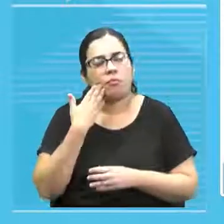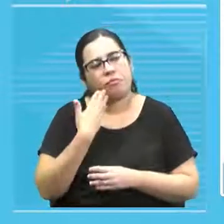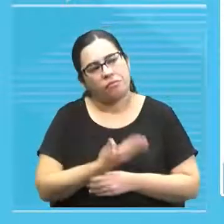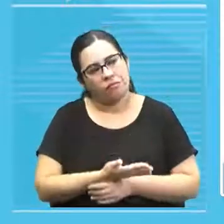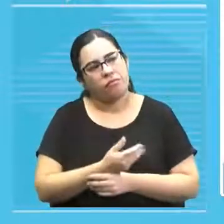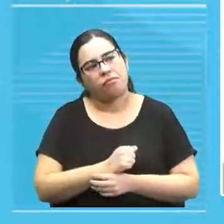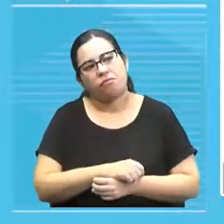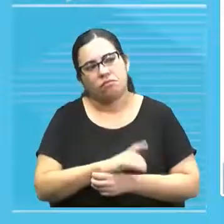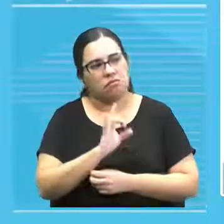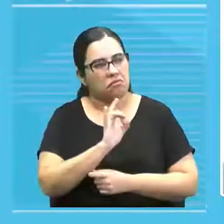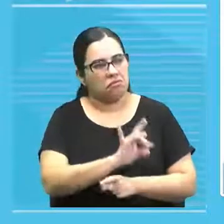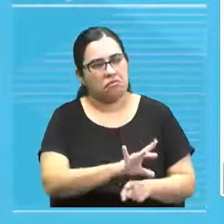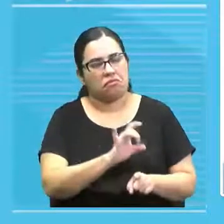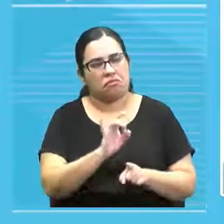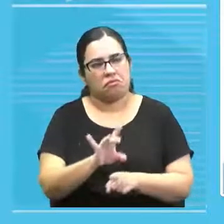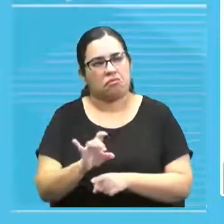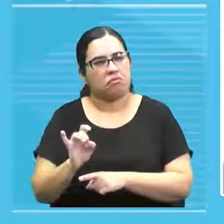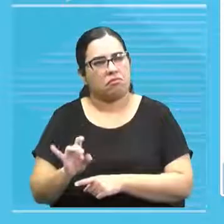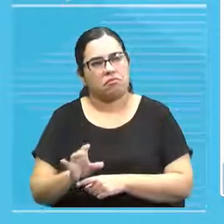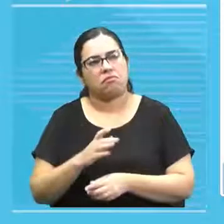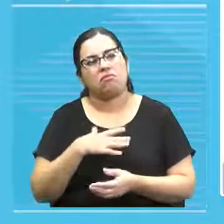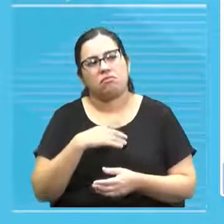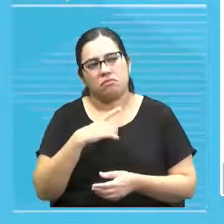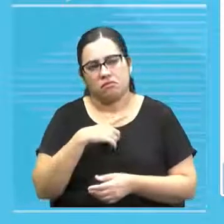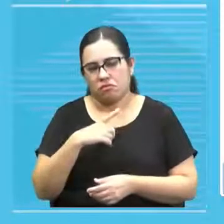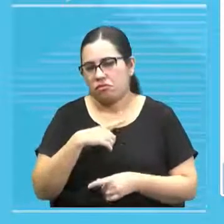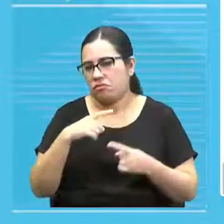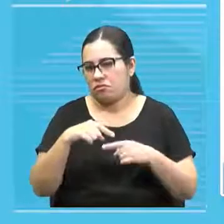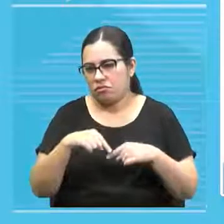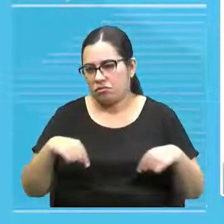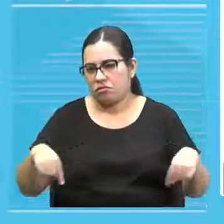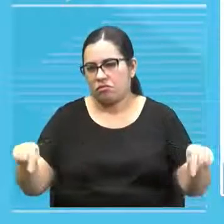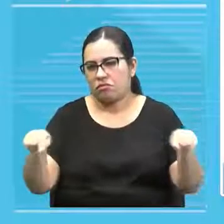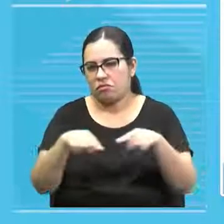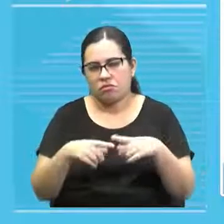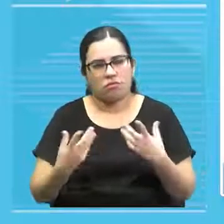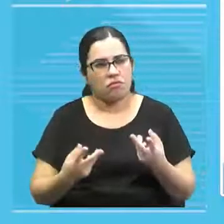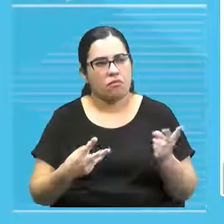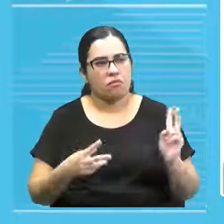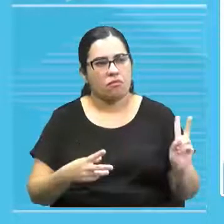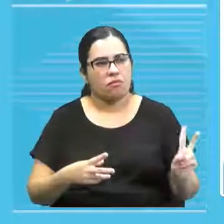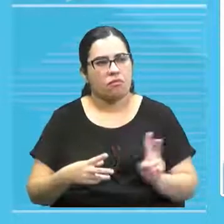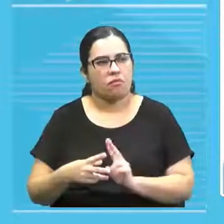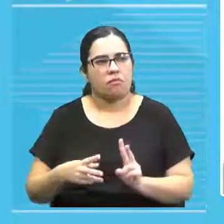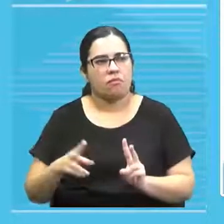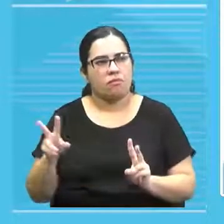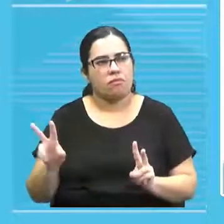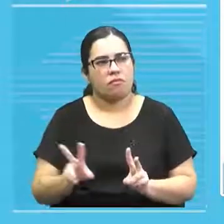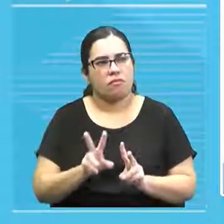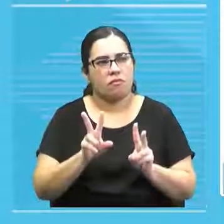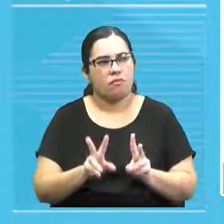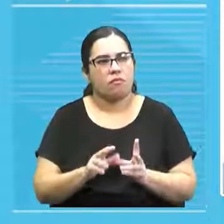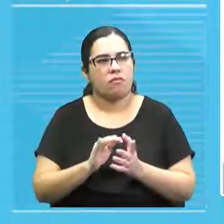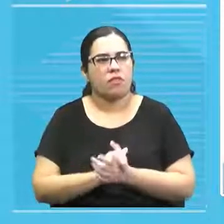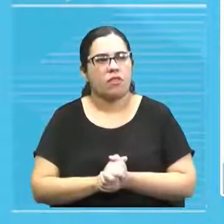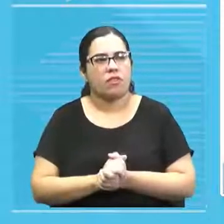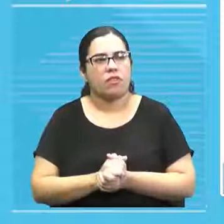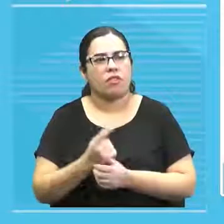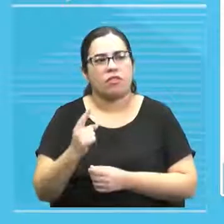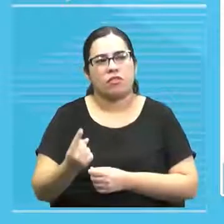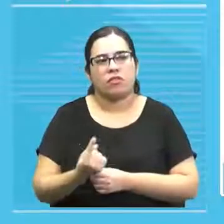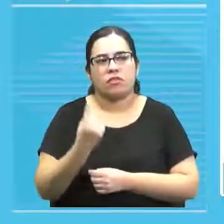Cada Um Na verdade estão não é é duplas né são duplas Aqui nós temos